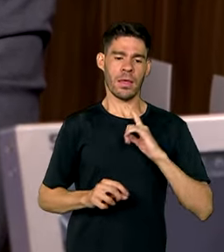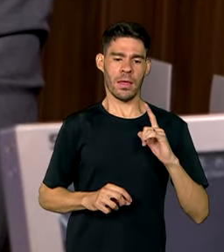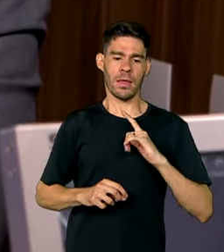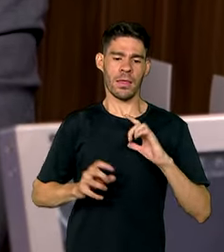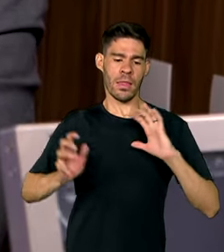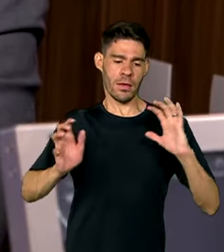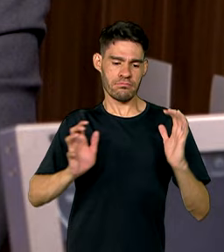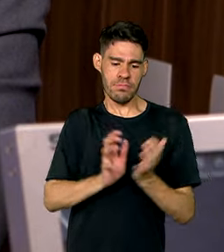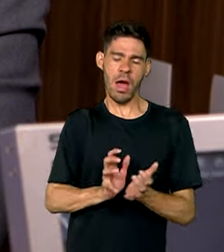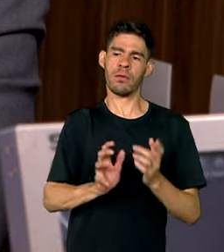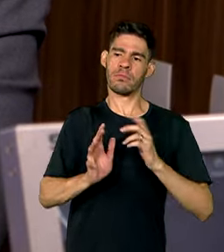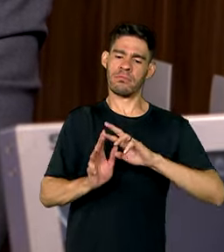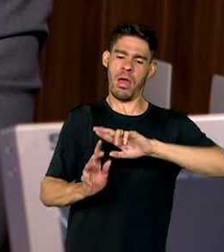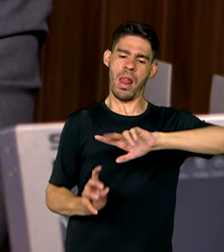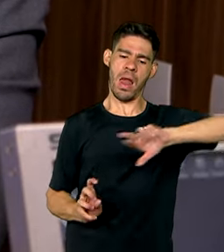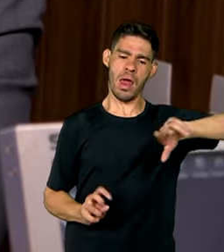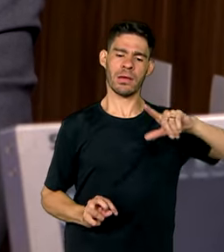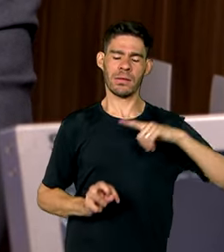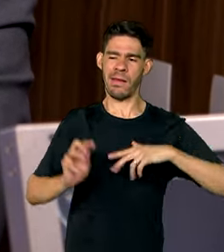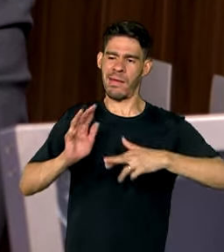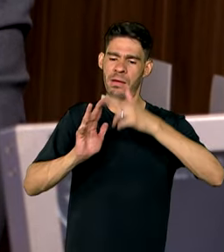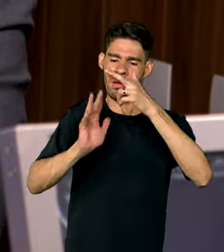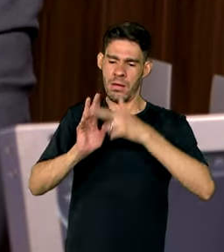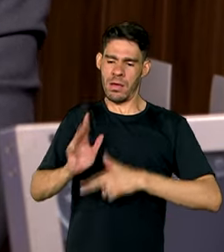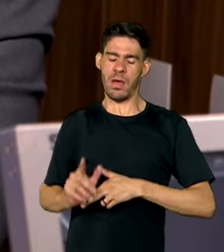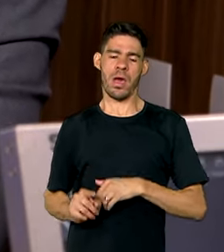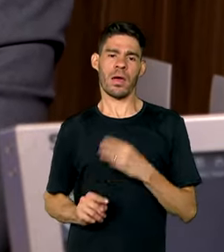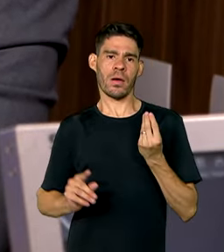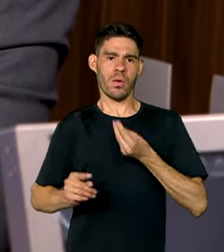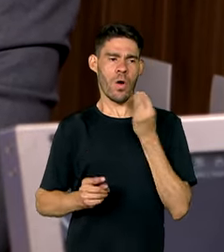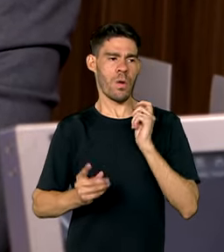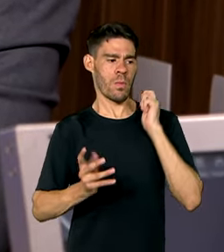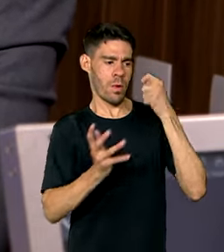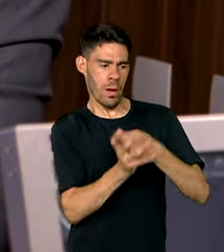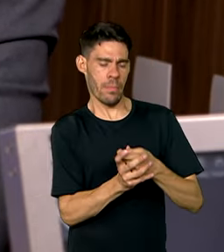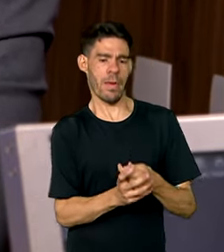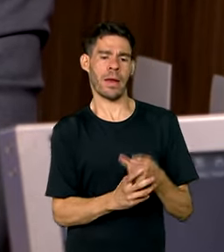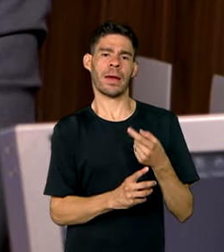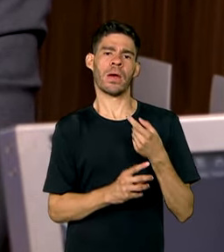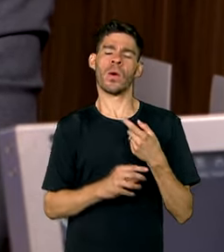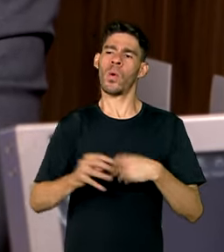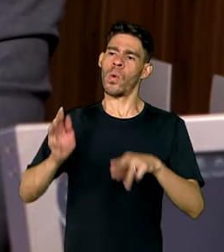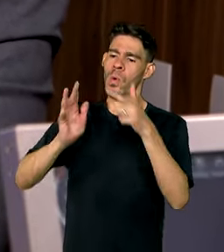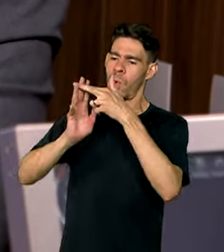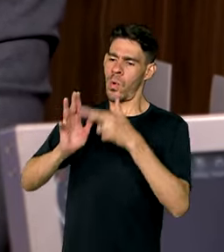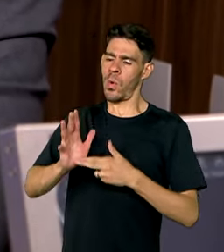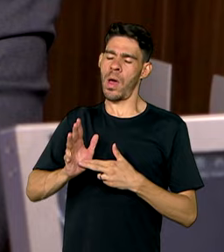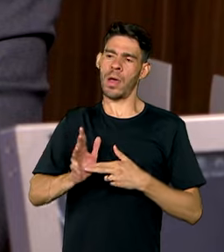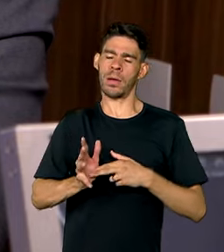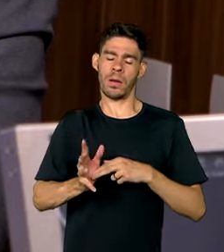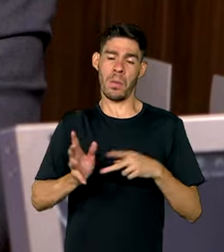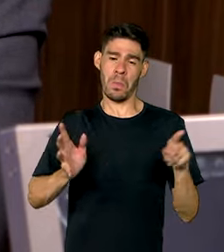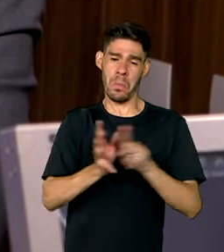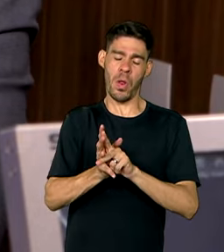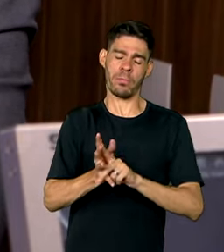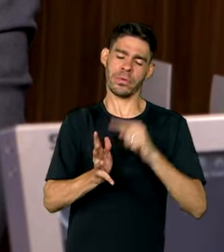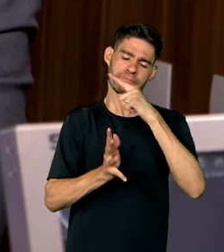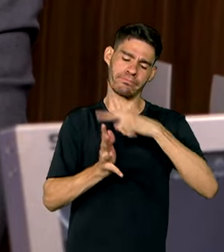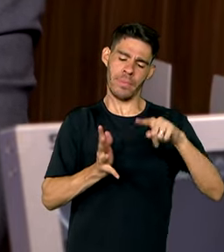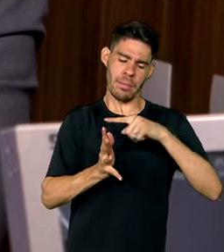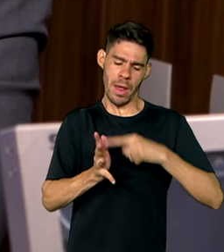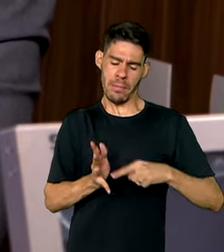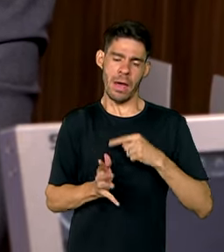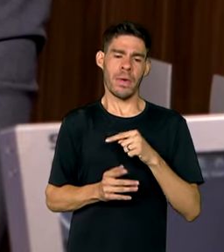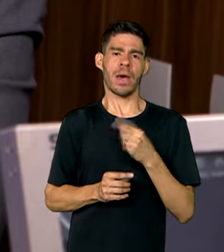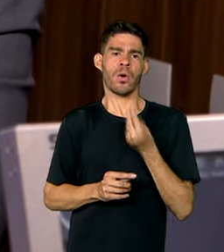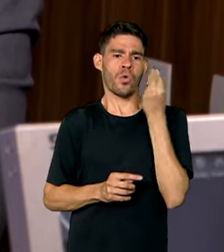um conjunto bastante amplo de regras que trata desde meios de pagamento, de quais são as regras do jogo propriamente dito, cadastro, como que a